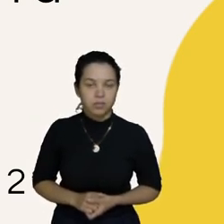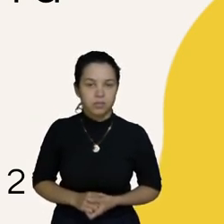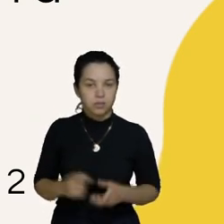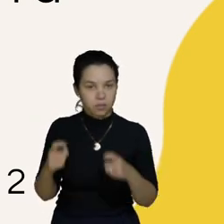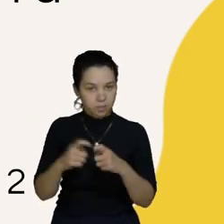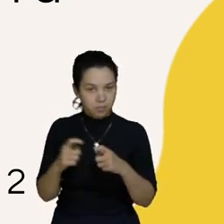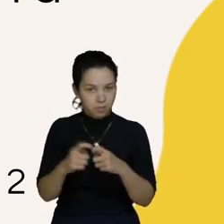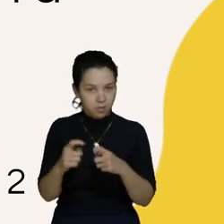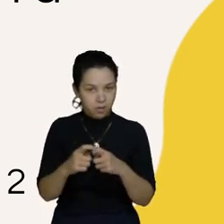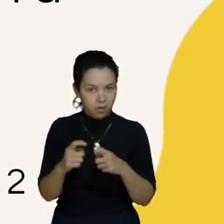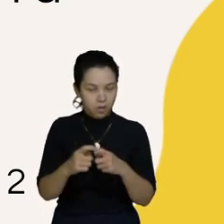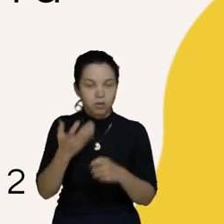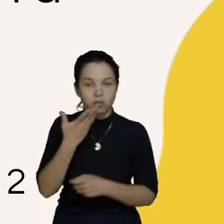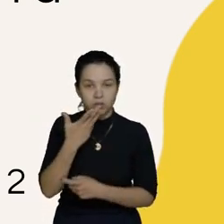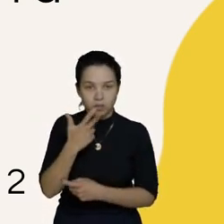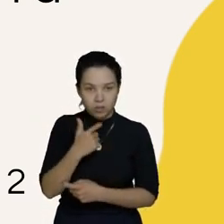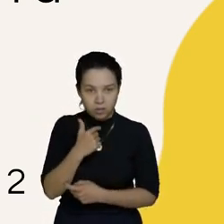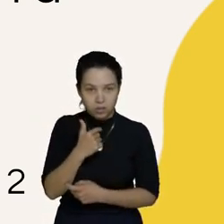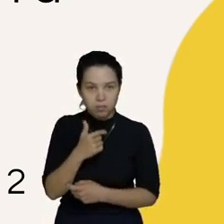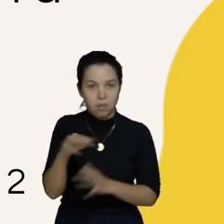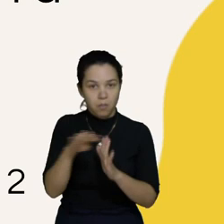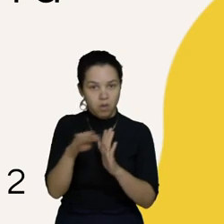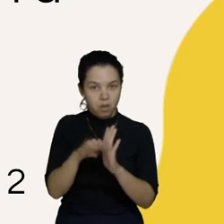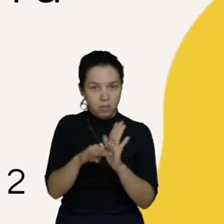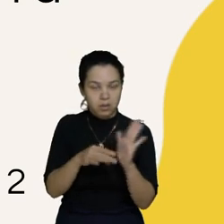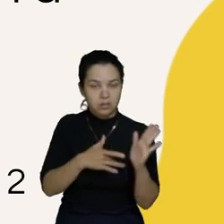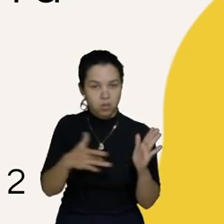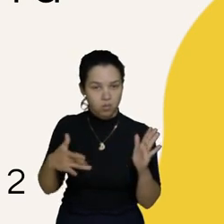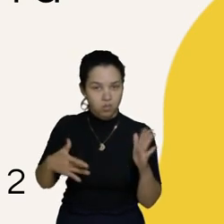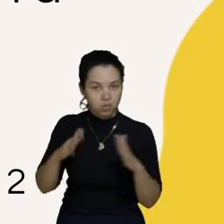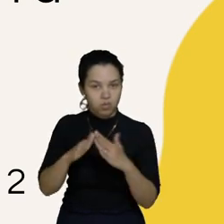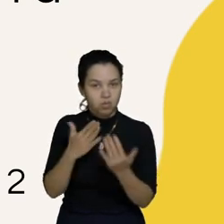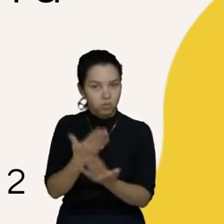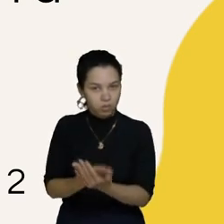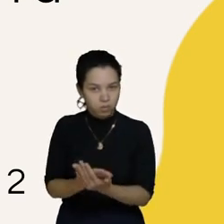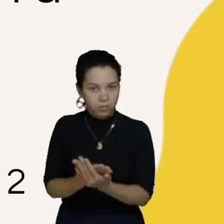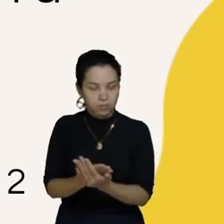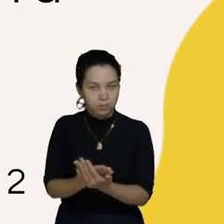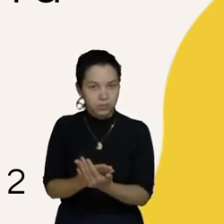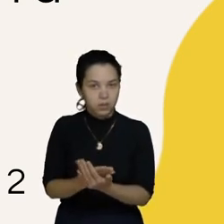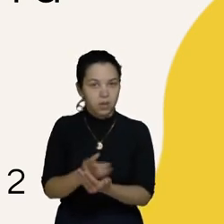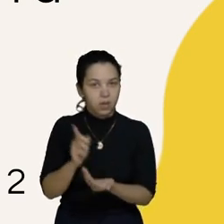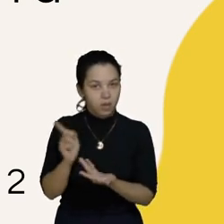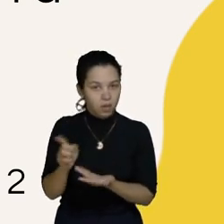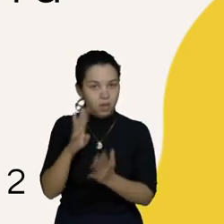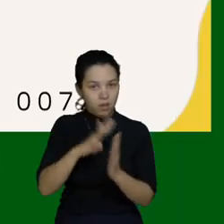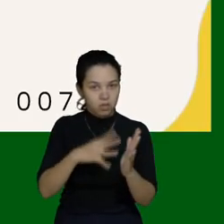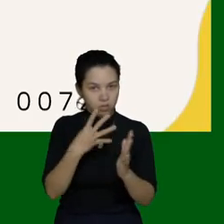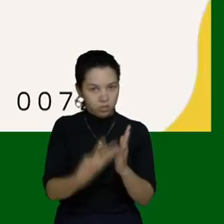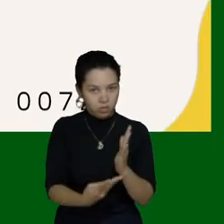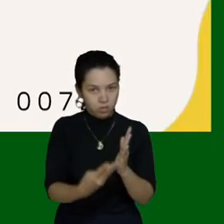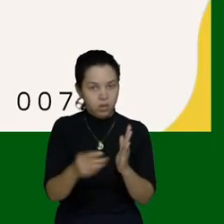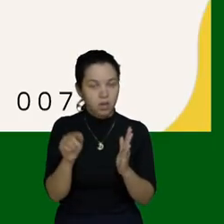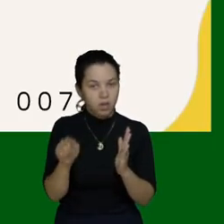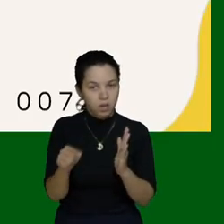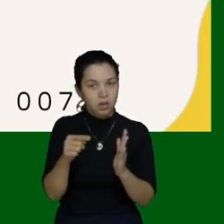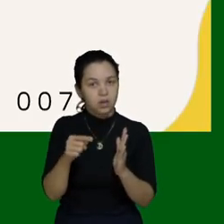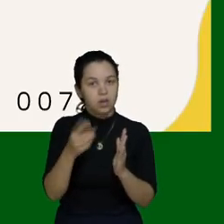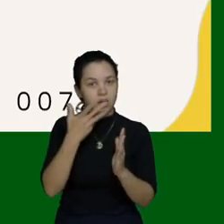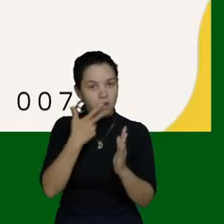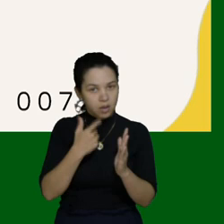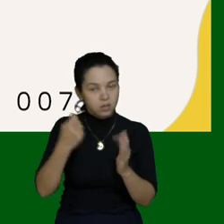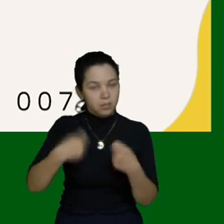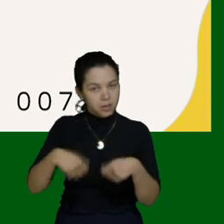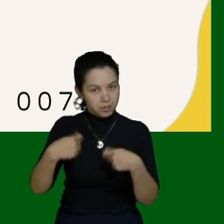quando for feito o encaminhamento essa aqui é a agenda que a criança tem que ser encaminhada o código